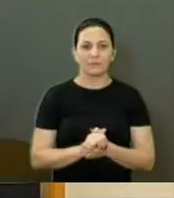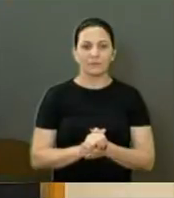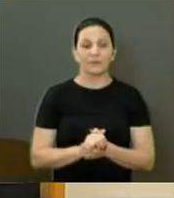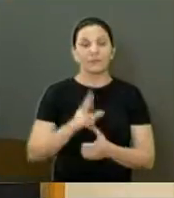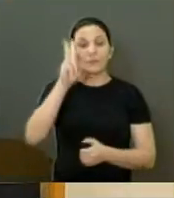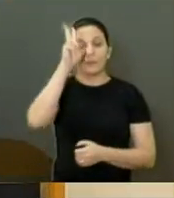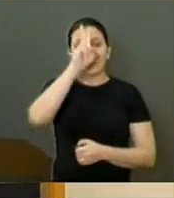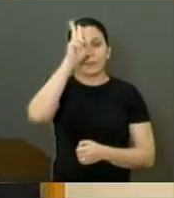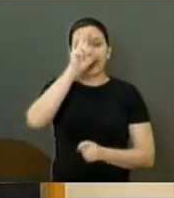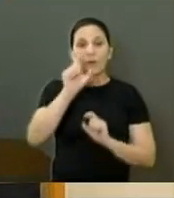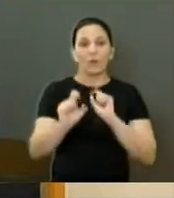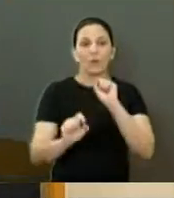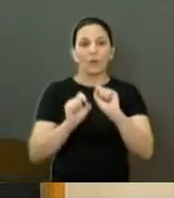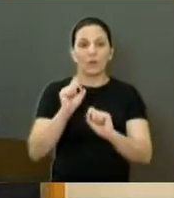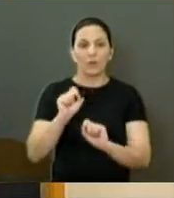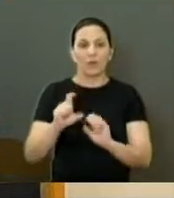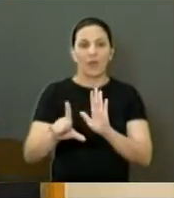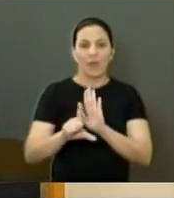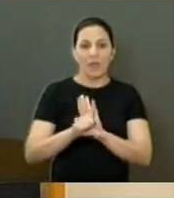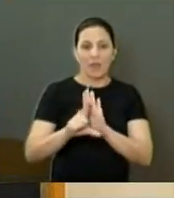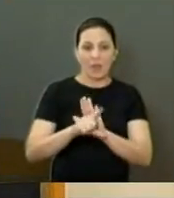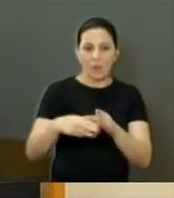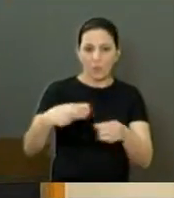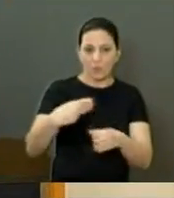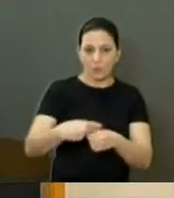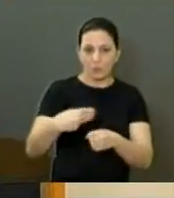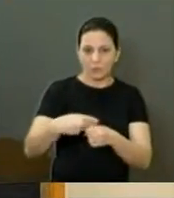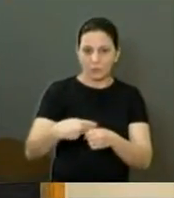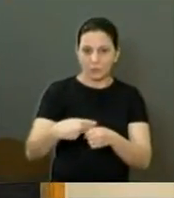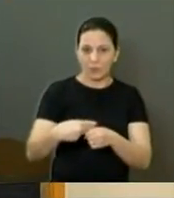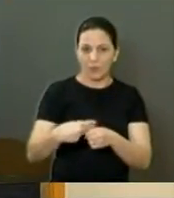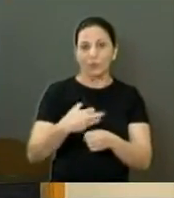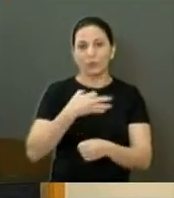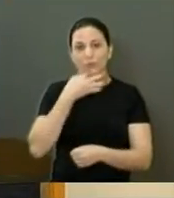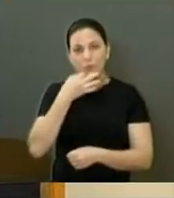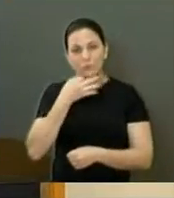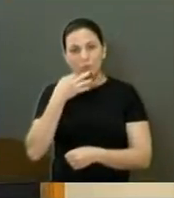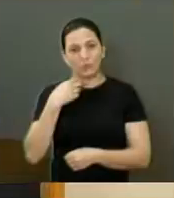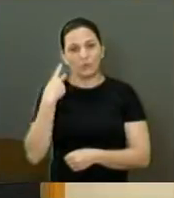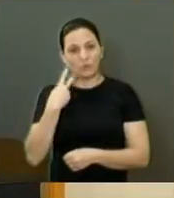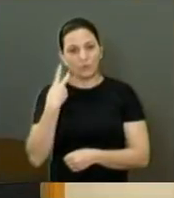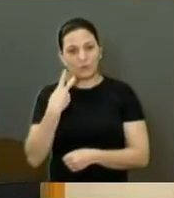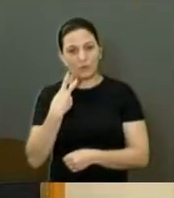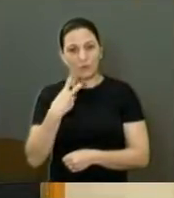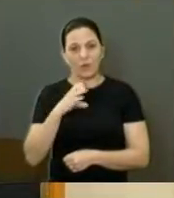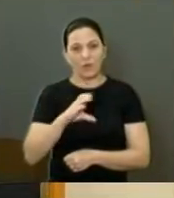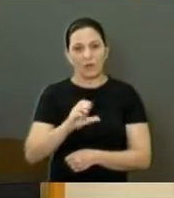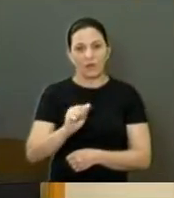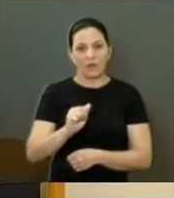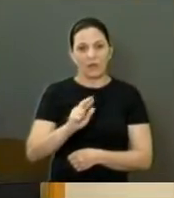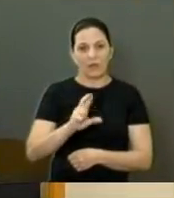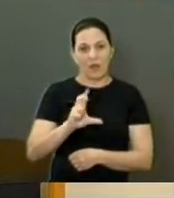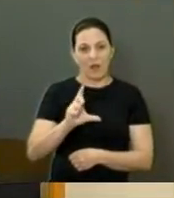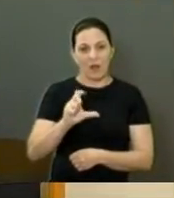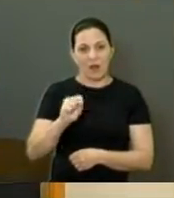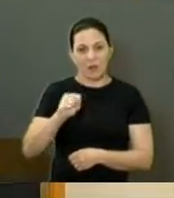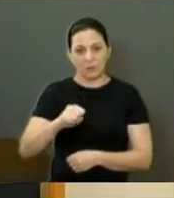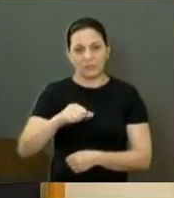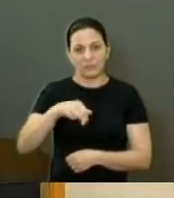lembrá-los que nós temos uma lei municipal de autoria do ex-vereador Carlos Nascimento, a lei